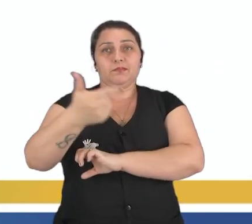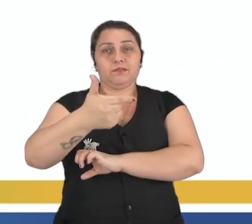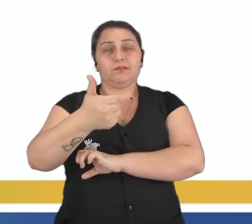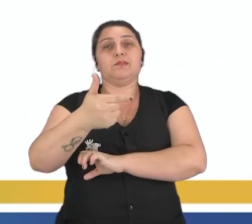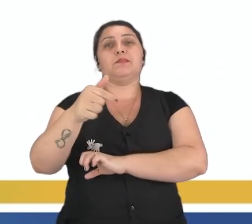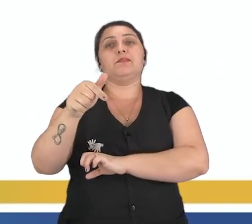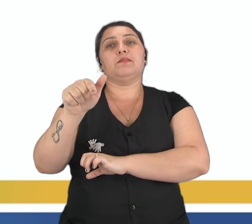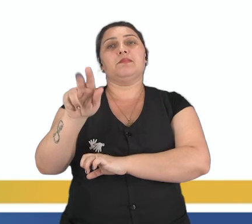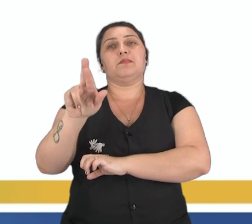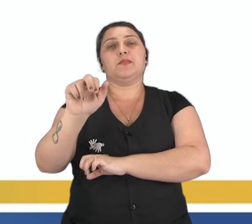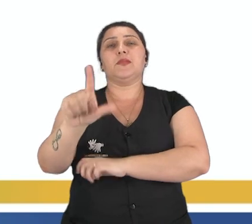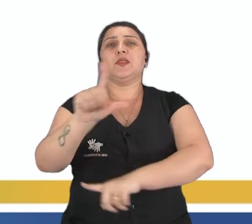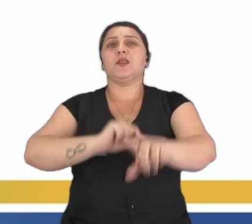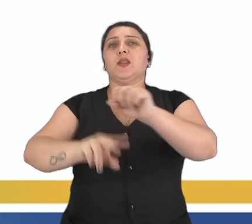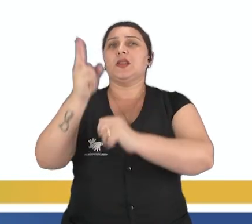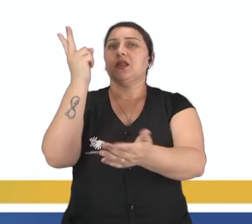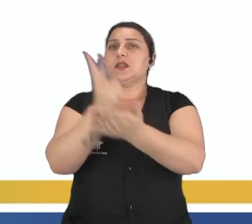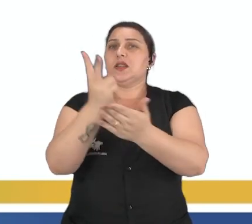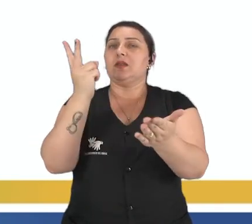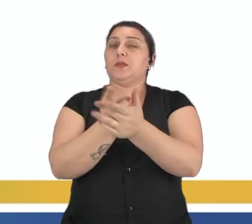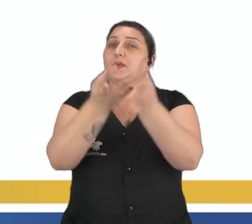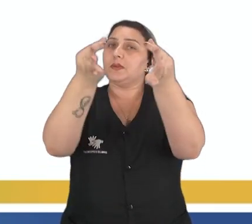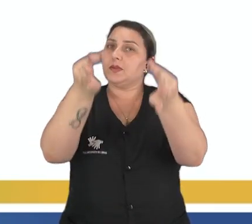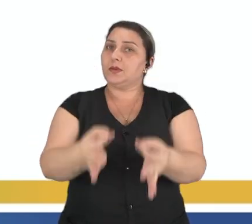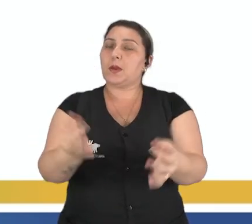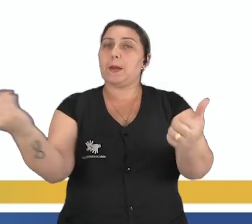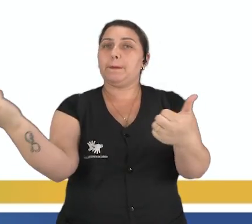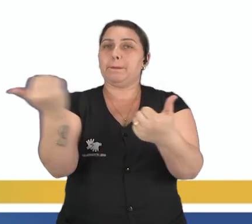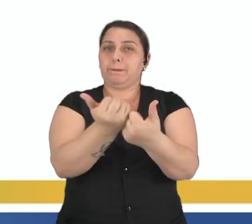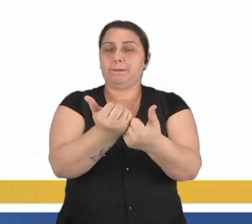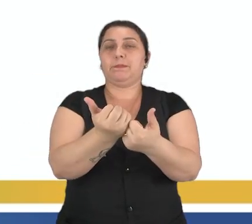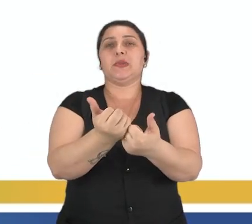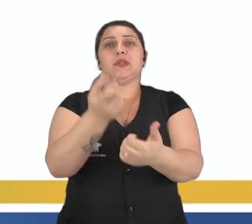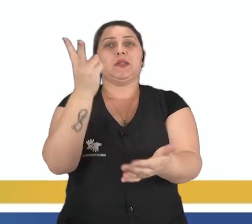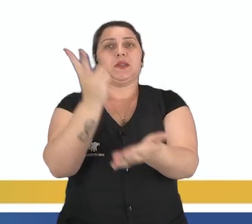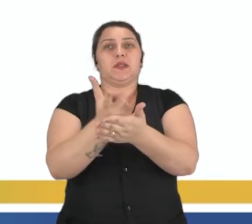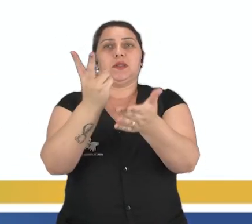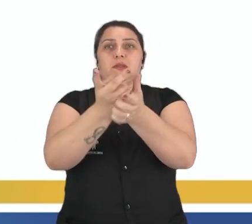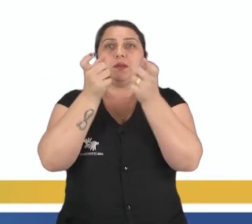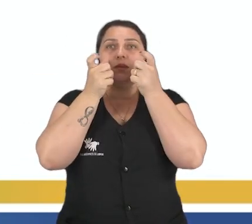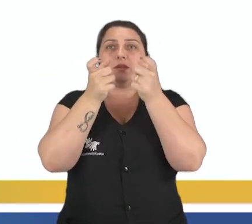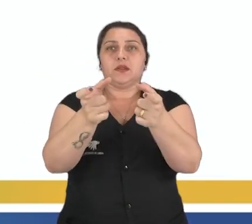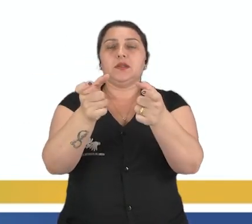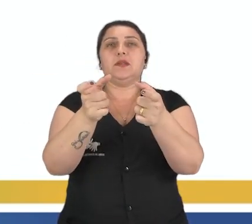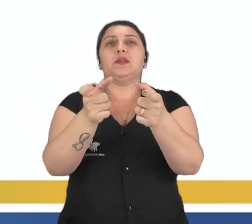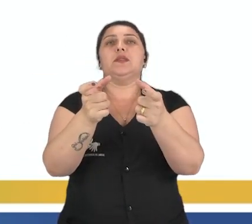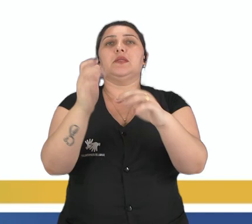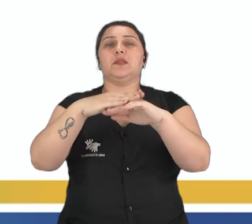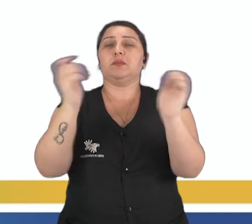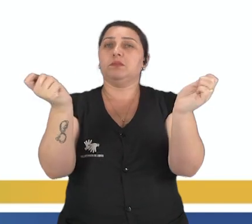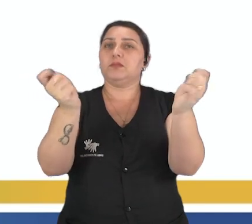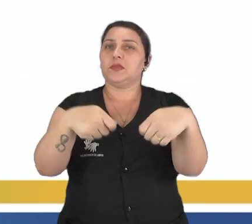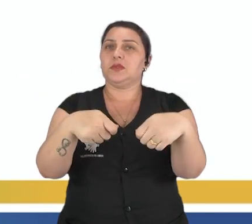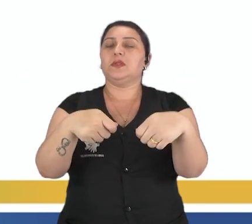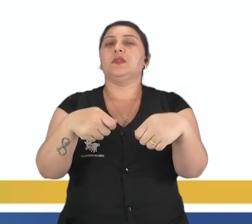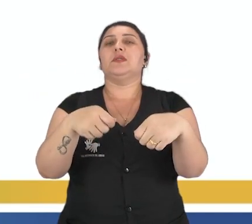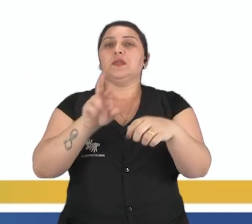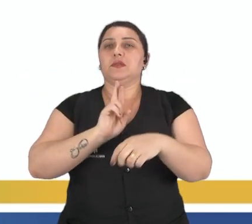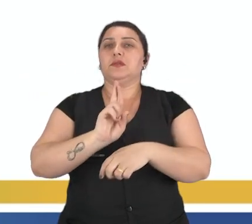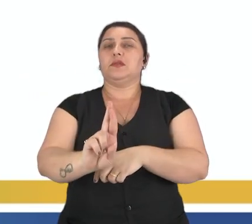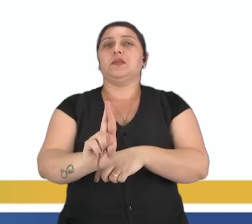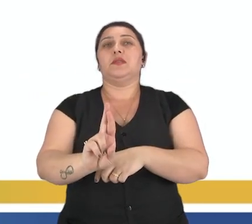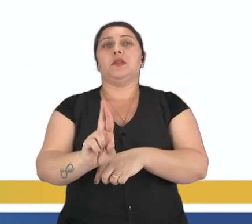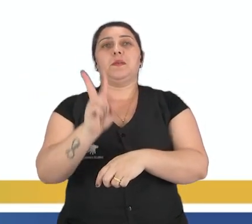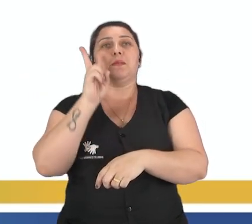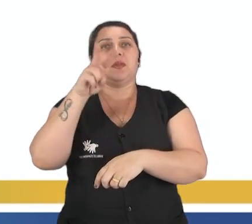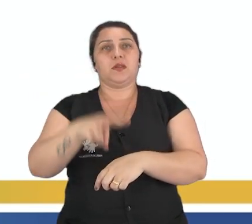grau. Escolha sempre adequadamente uma substituição e fique sempre atento para todas as possibilidades de soluções.